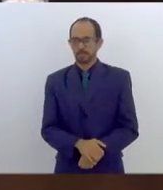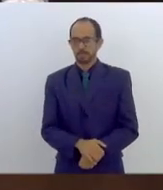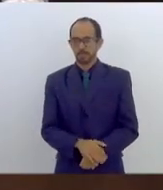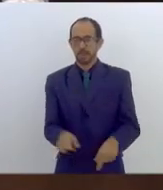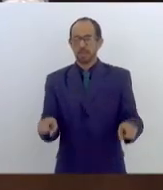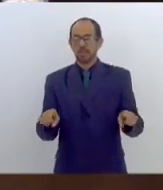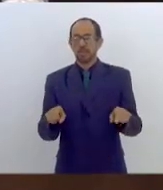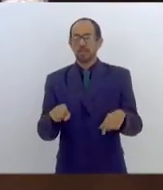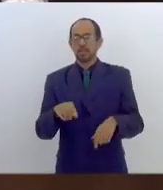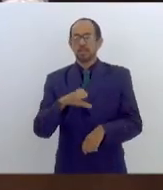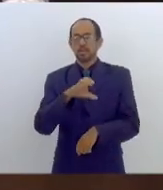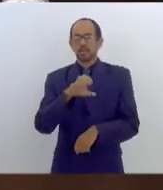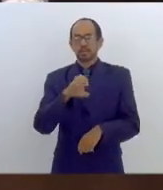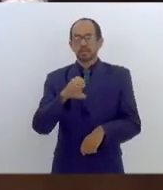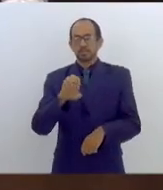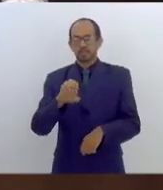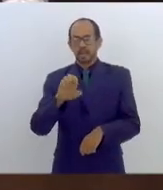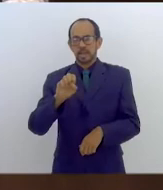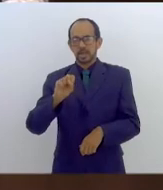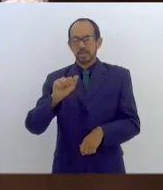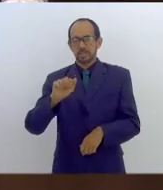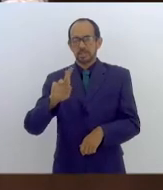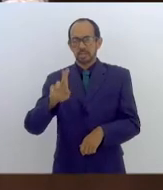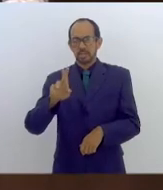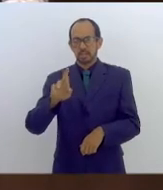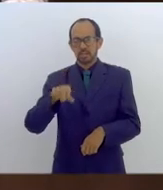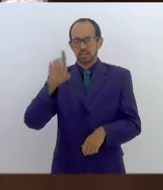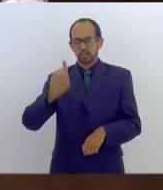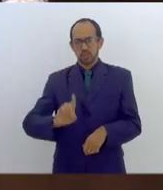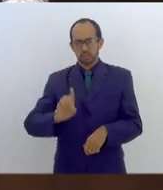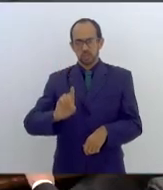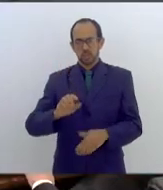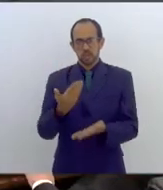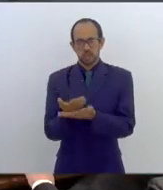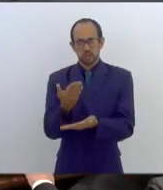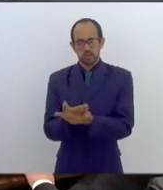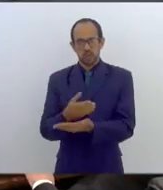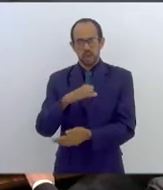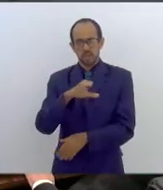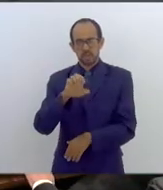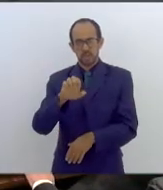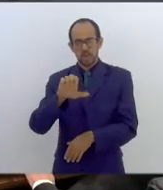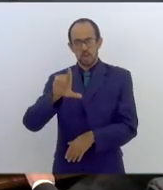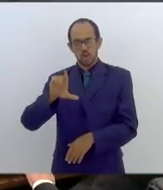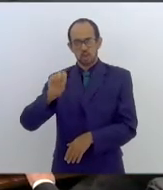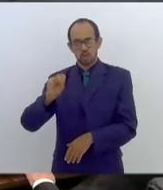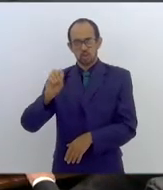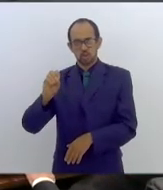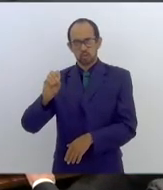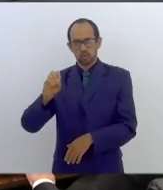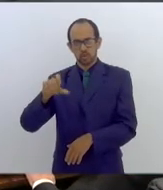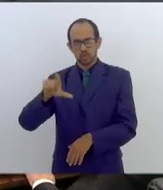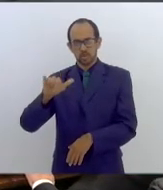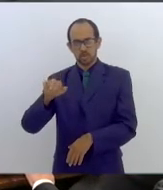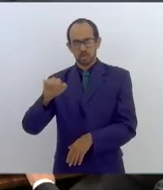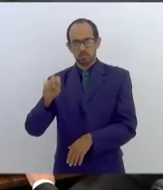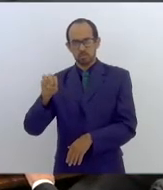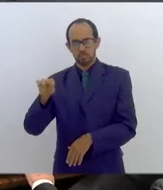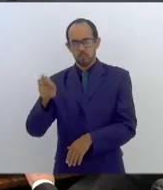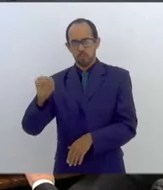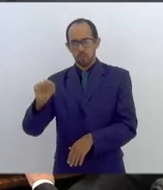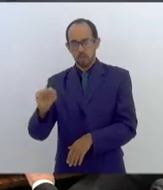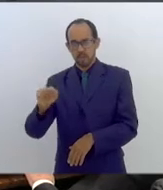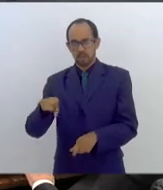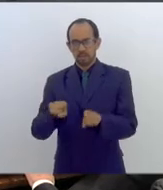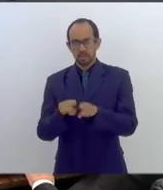saudável César Gomes de Sá diretor da Escola de direito Celso Lisboa Rita de Cássia vice-presidente do conselho fiscal da